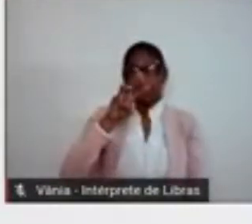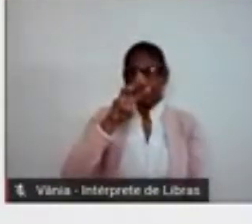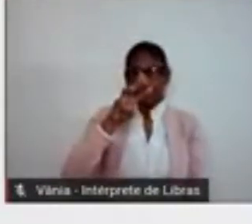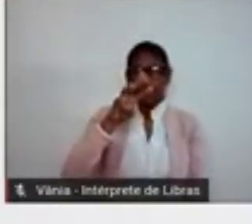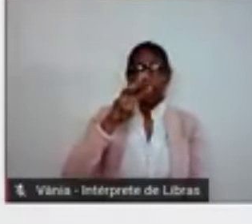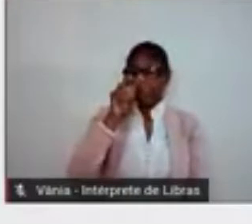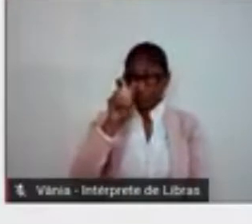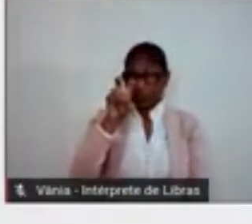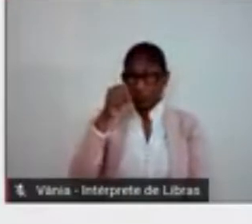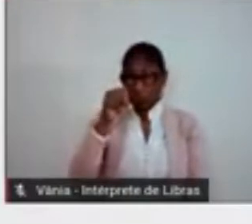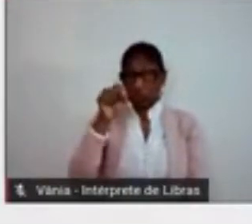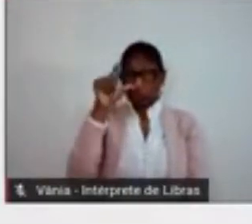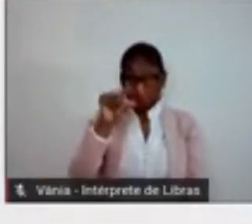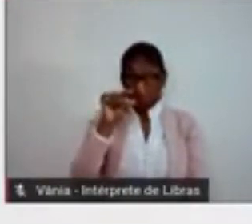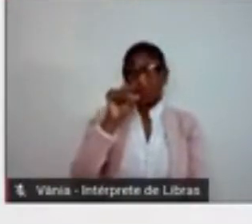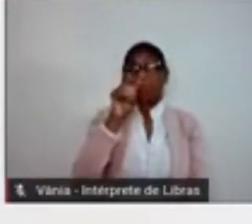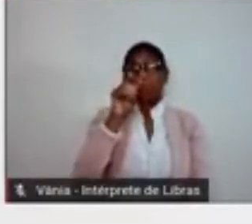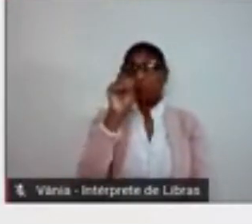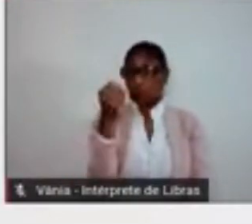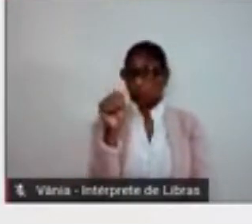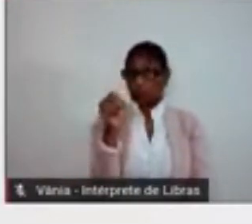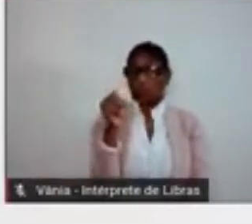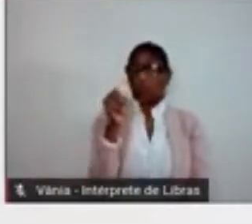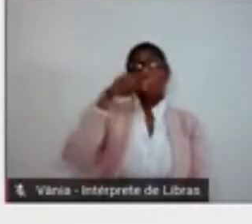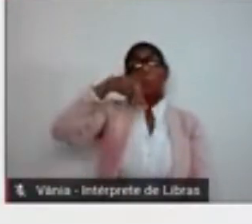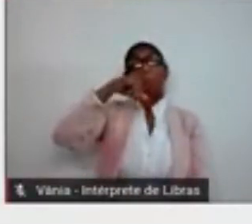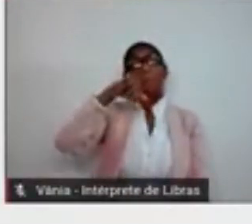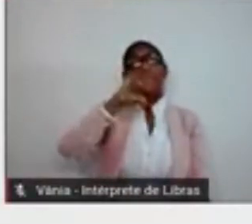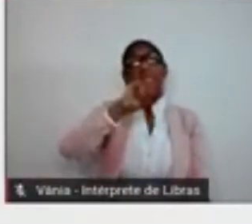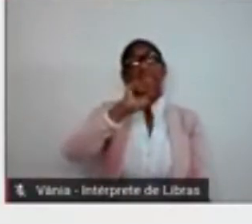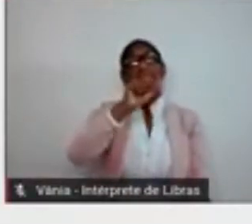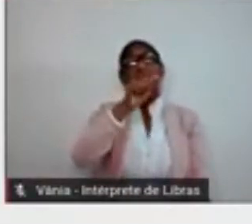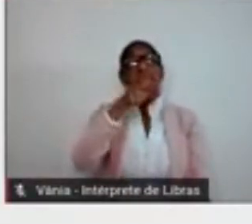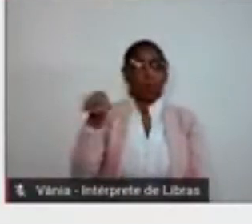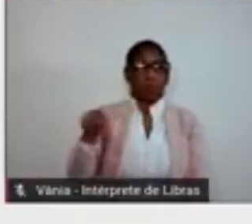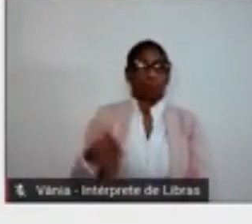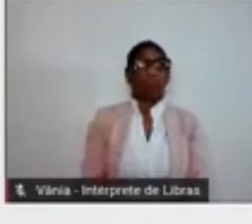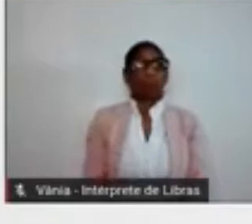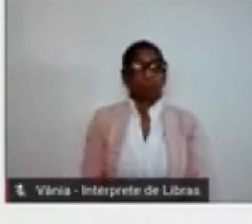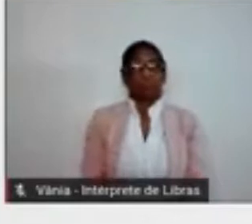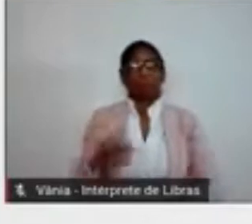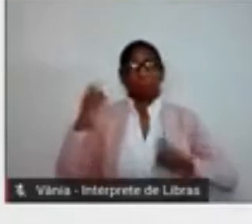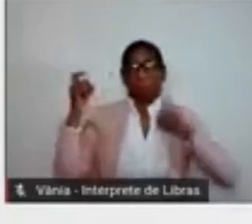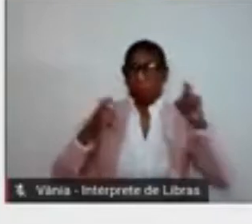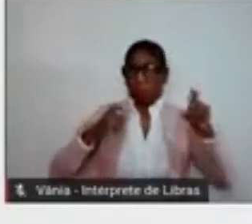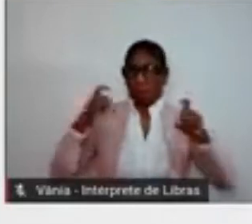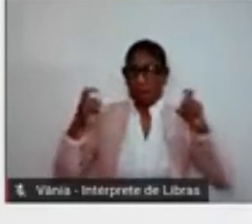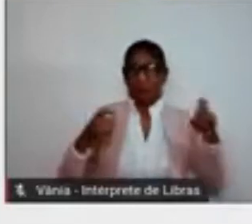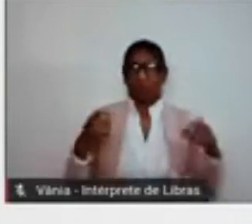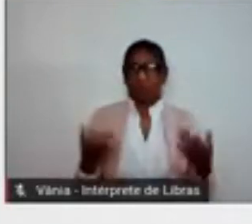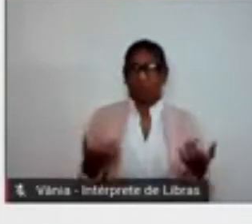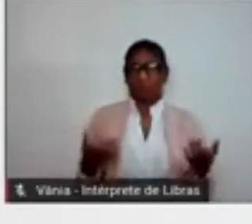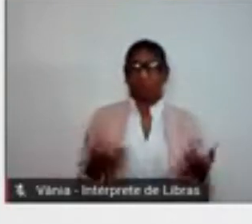38 leitos livres na macro-região missioneira, o que gera alguma preocupação.